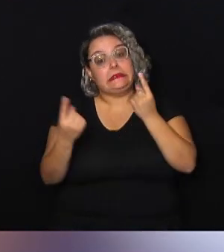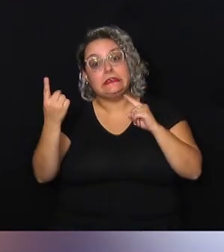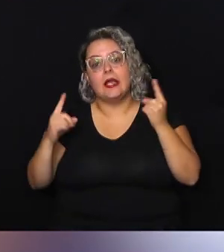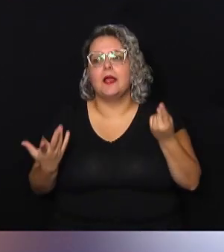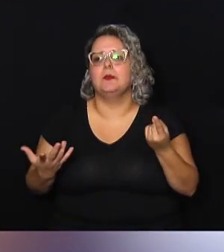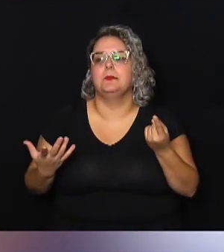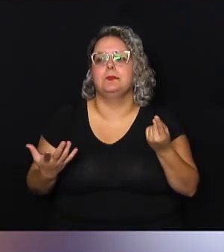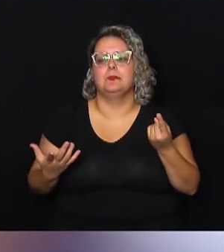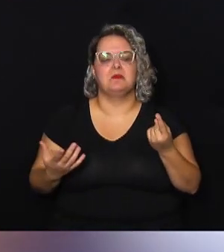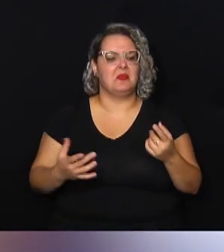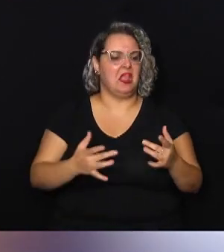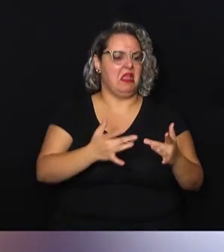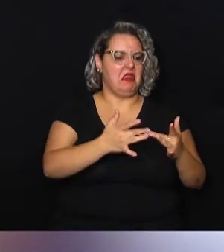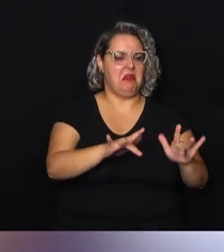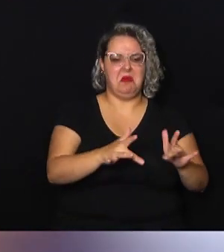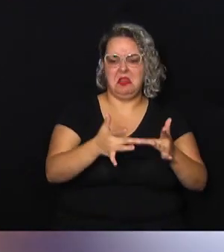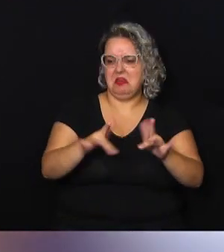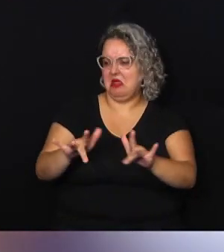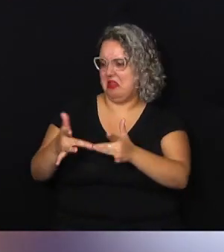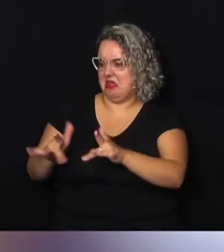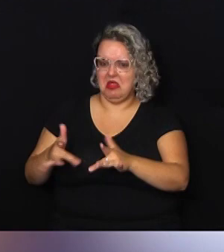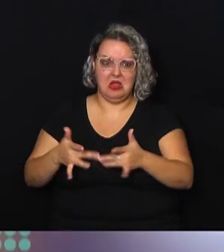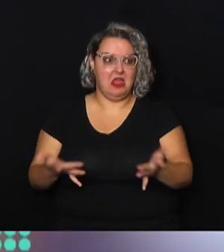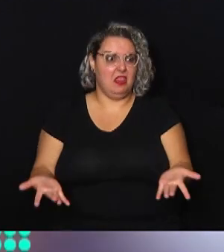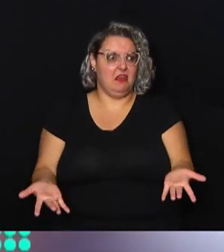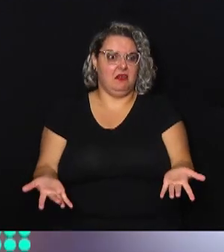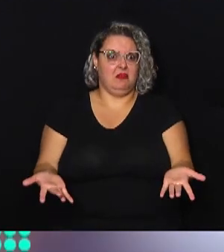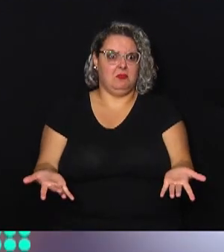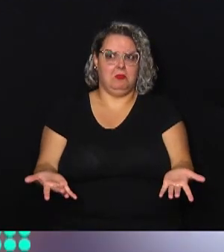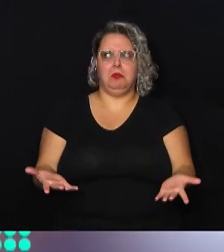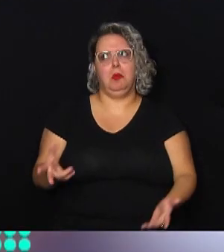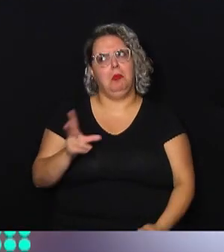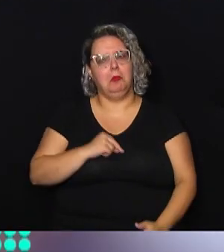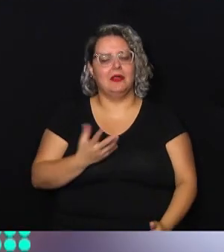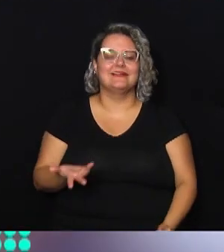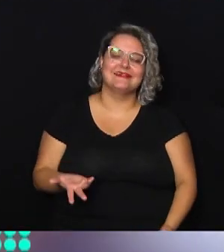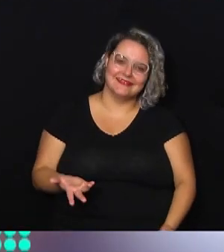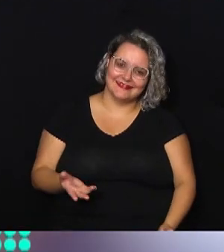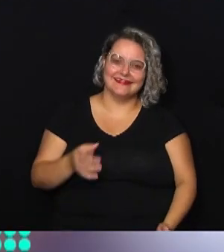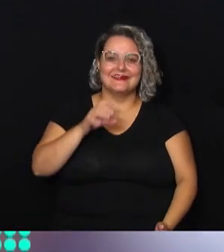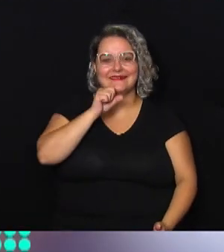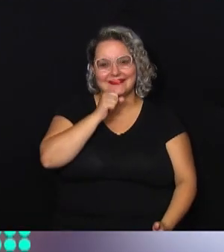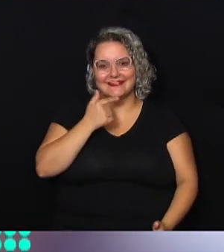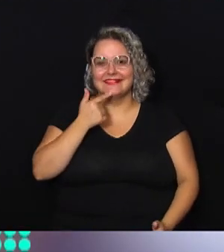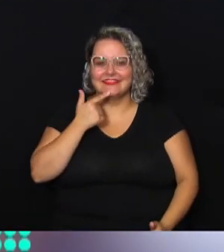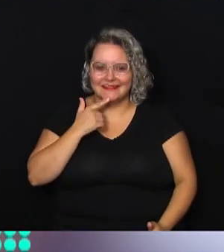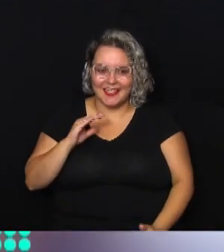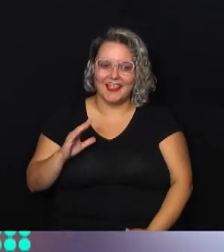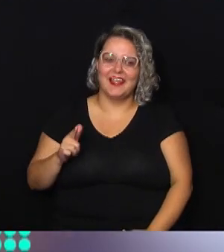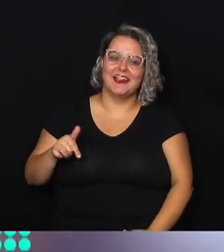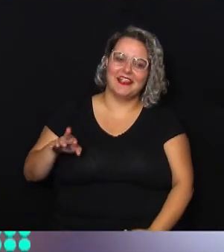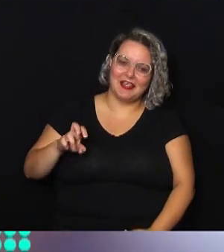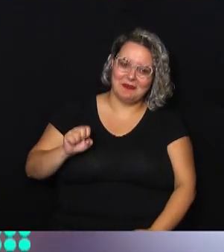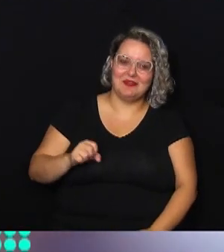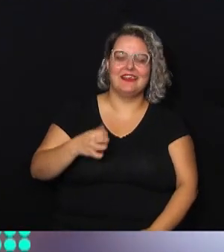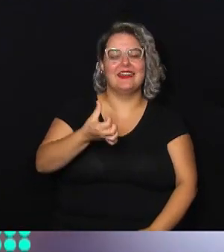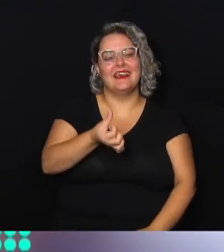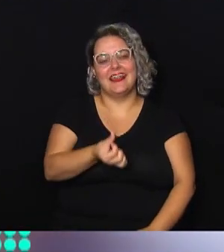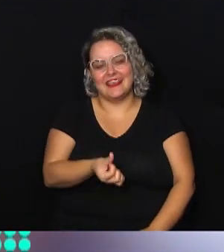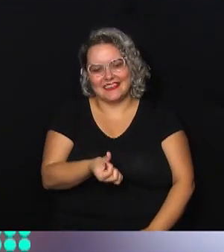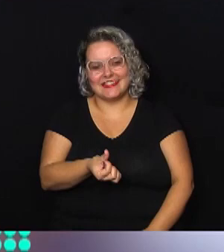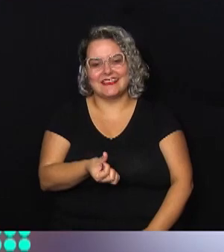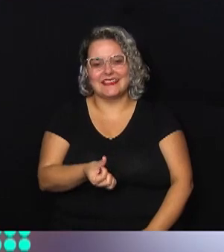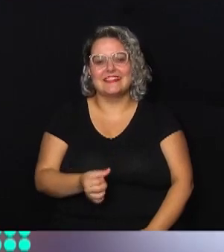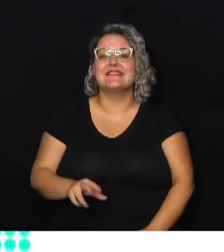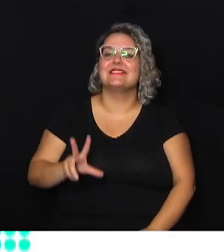uma terminação de namoro que não tem quem lide. Sábado tem o humorista Kleber Rosa às 6 da tarde no Teatro